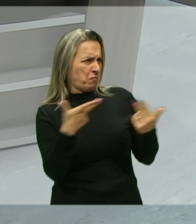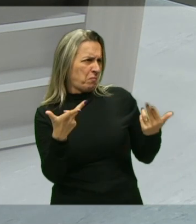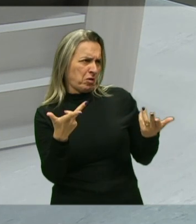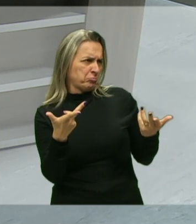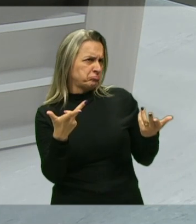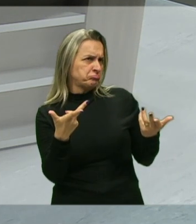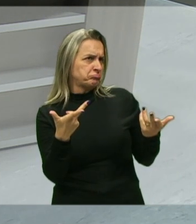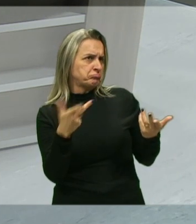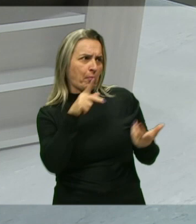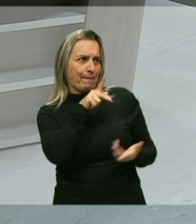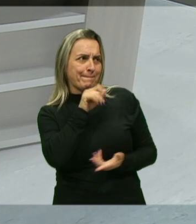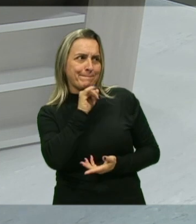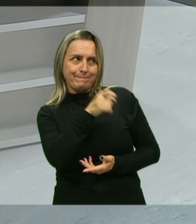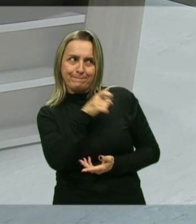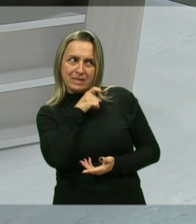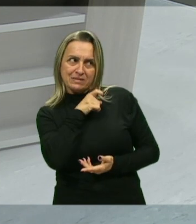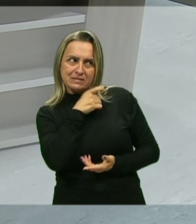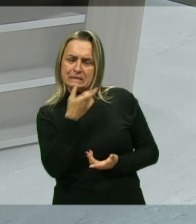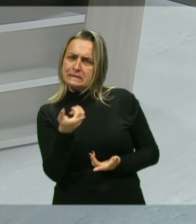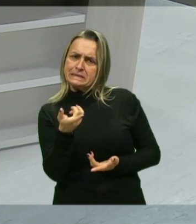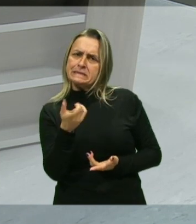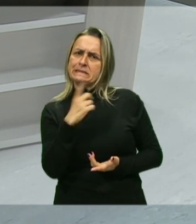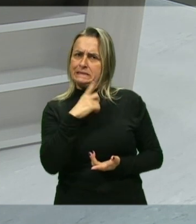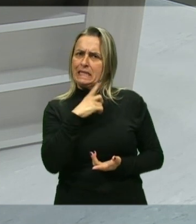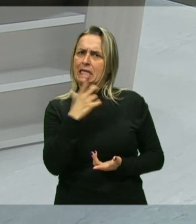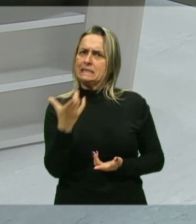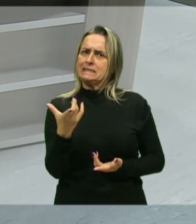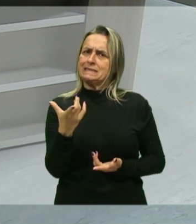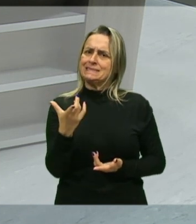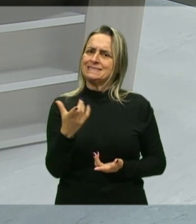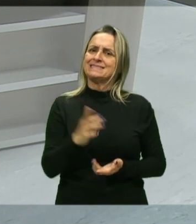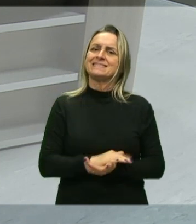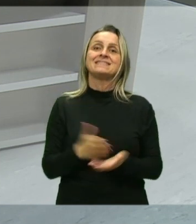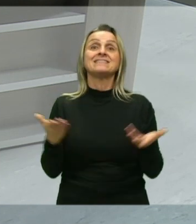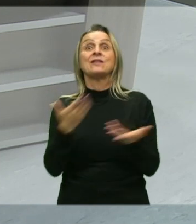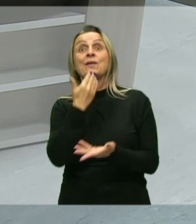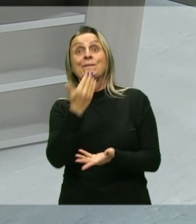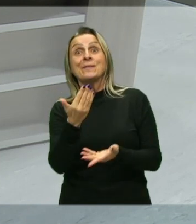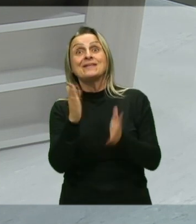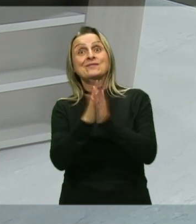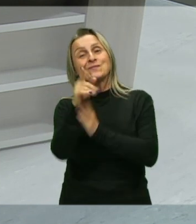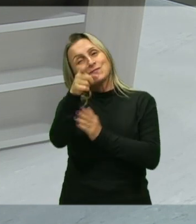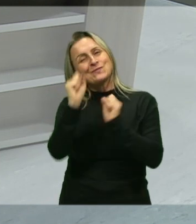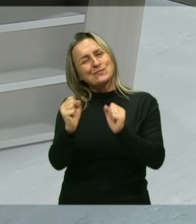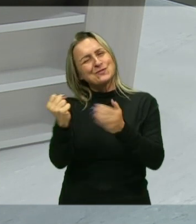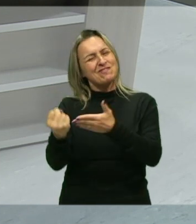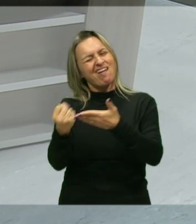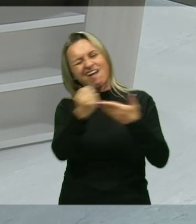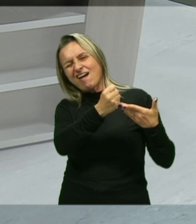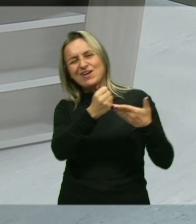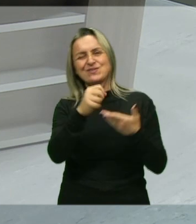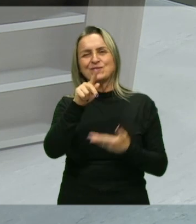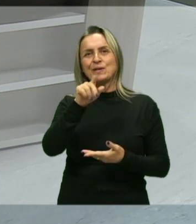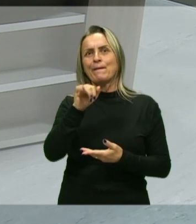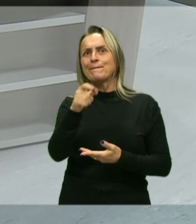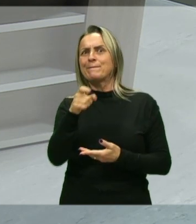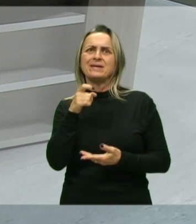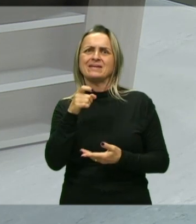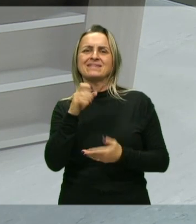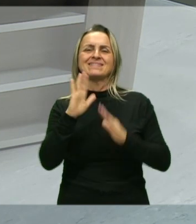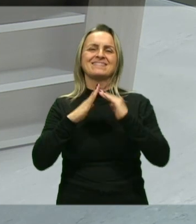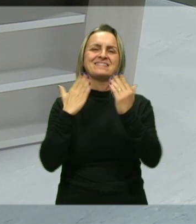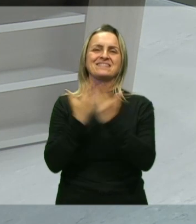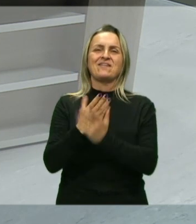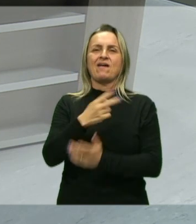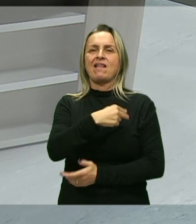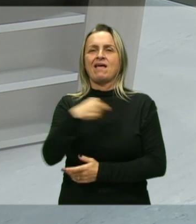de Pix, agora que está todo mundo pedindo? Façam um Pix para a Escola de Cães-Guia Helen Keller. Então, no Instagram da